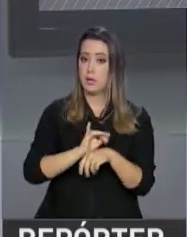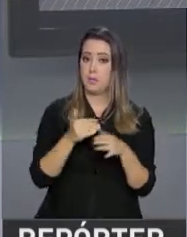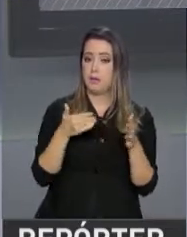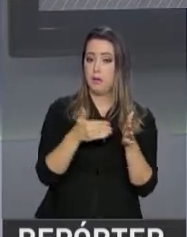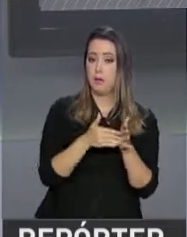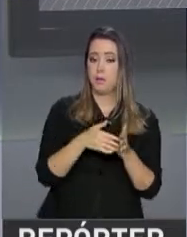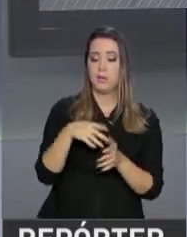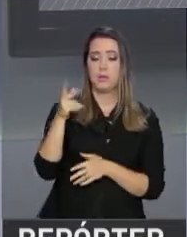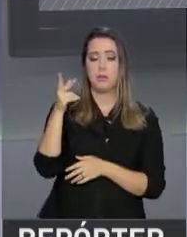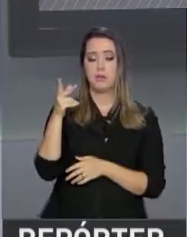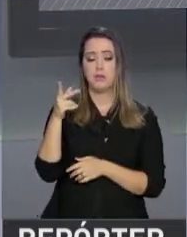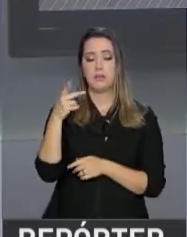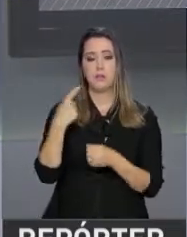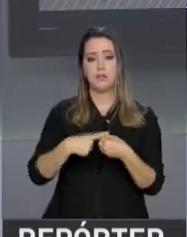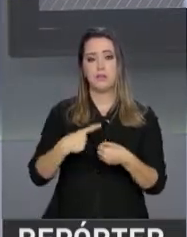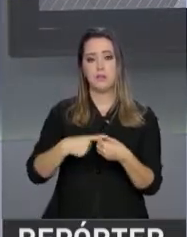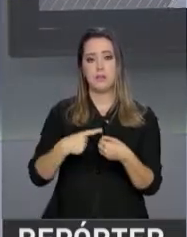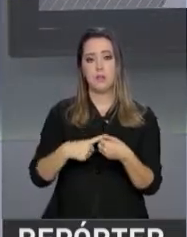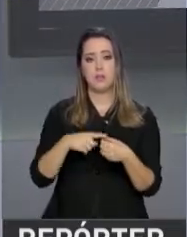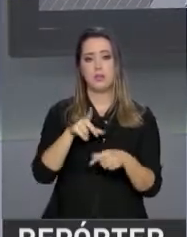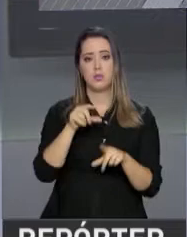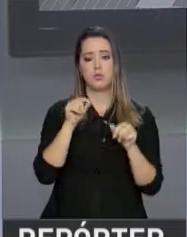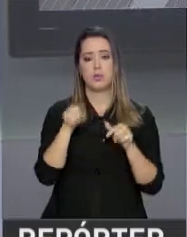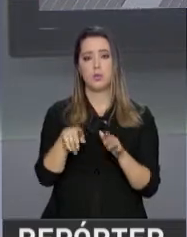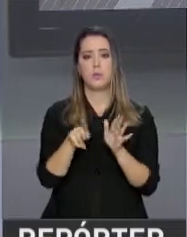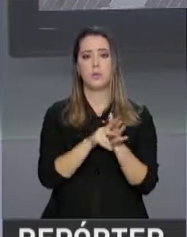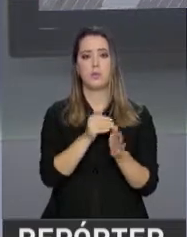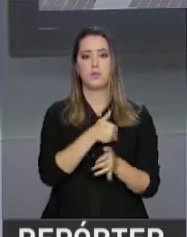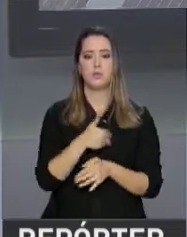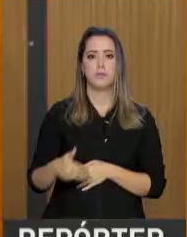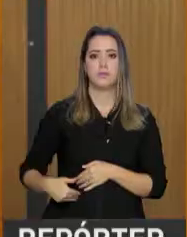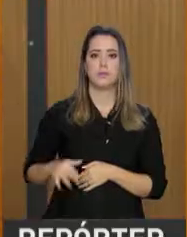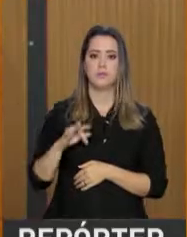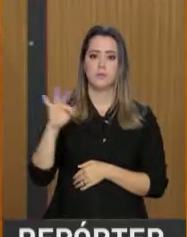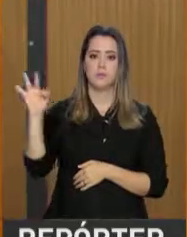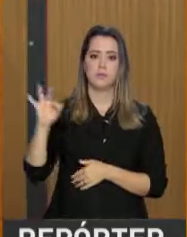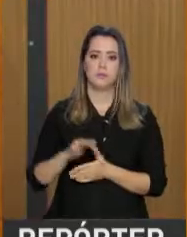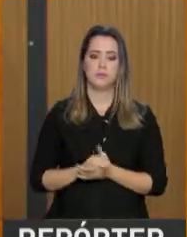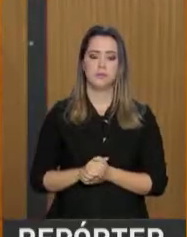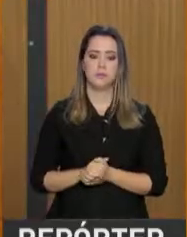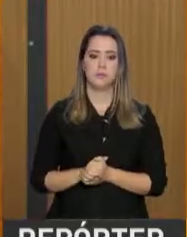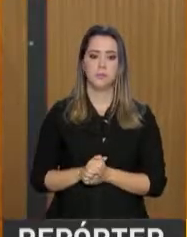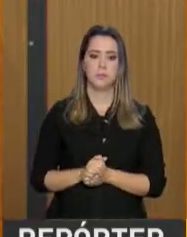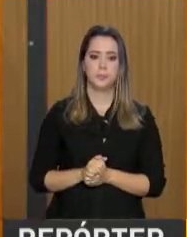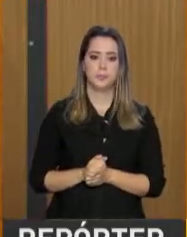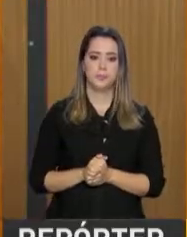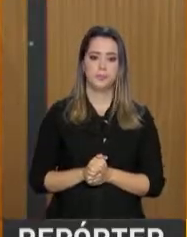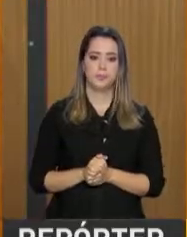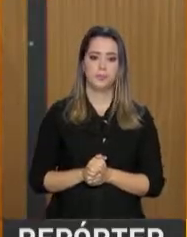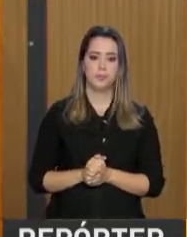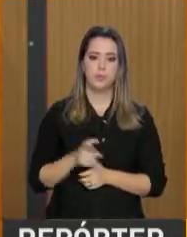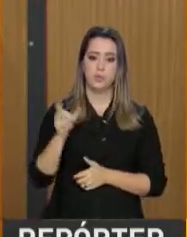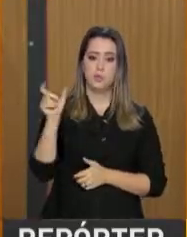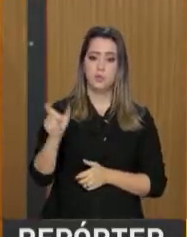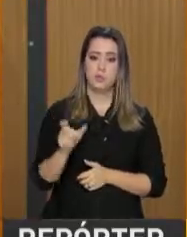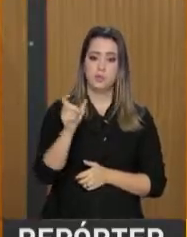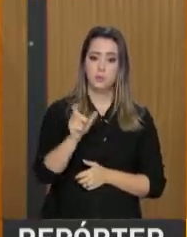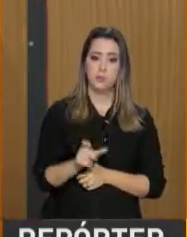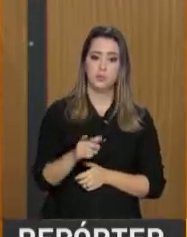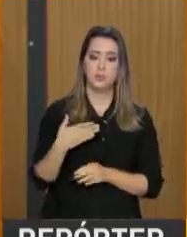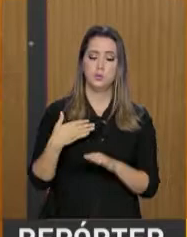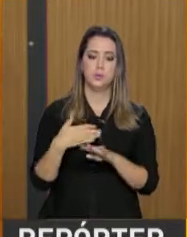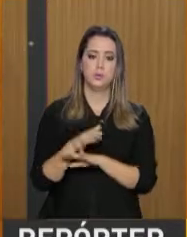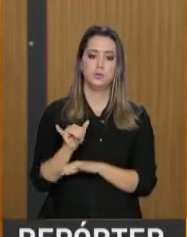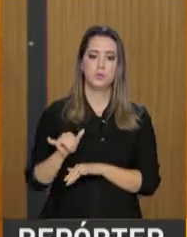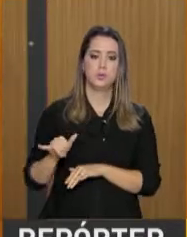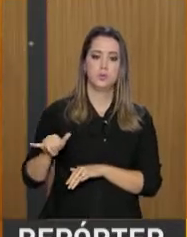as cidades de destino é de responsabilidade do governo federal eles al embarcados em aeronaves da